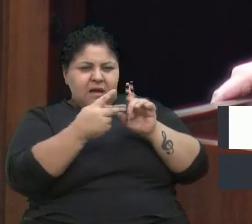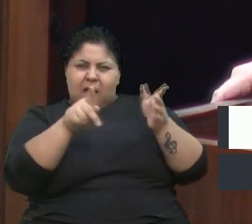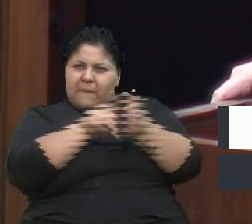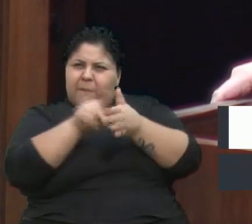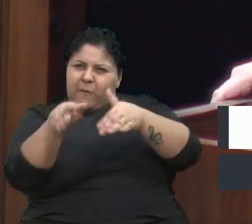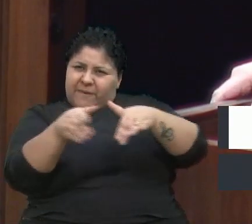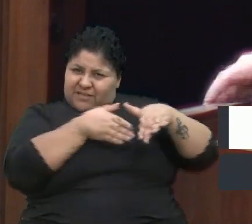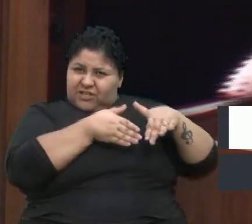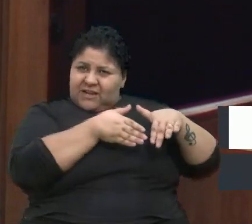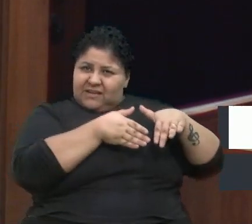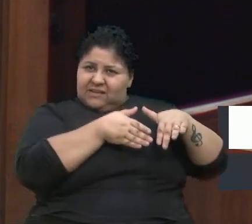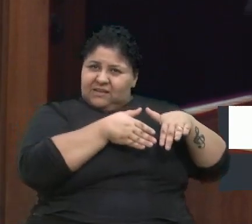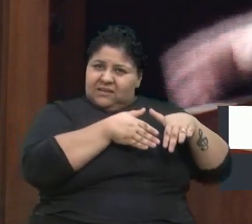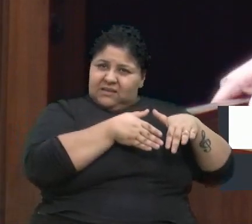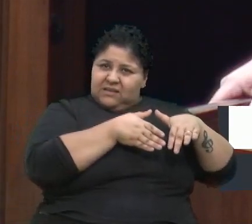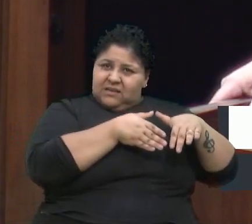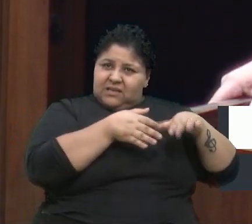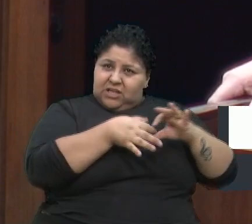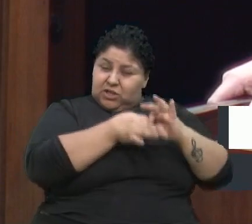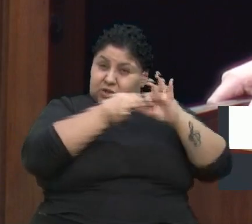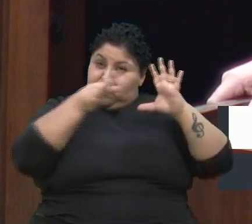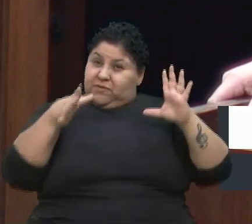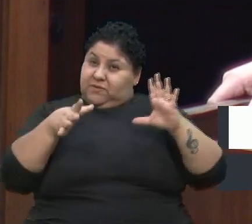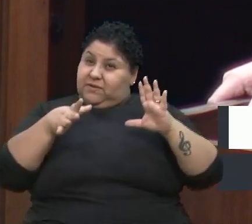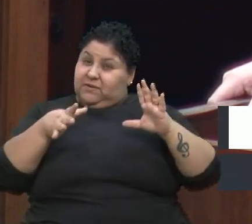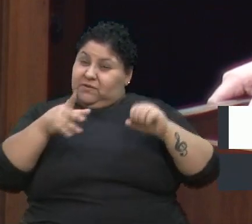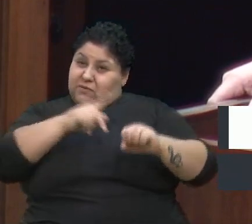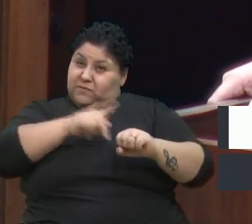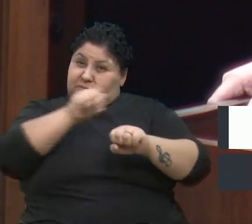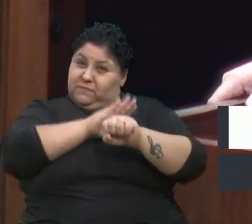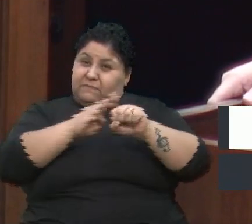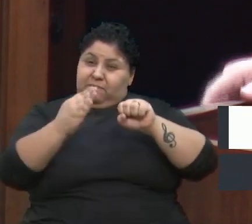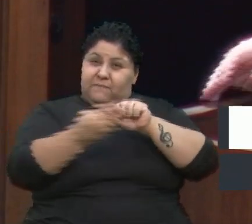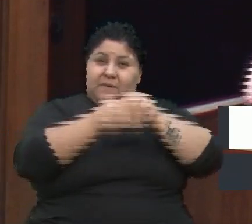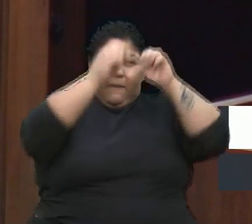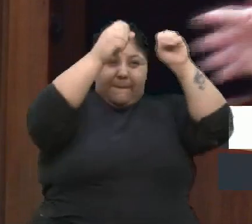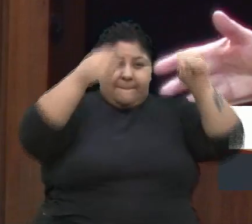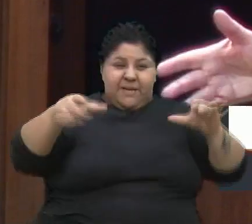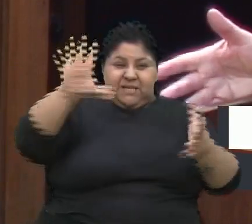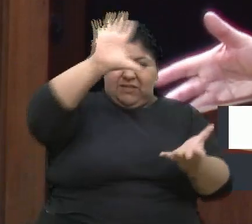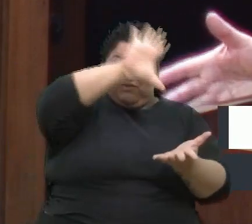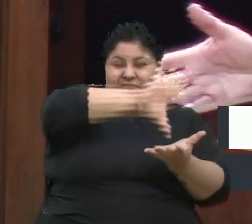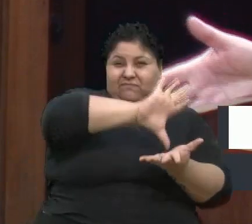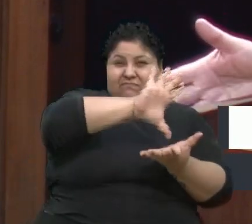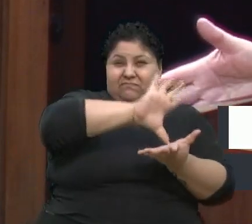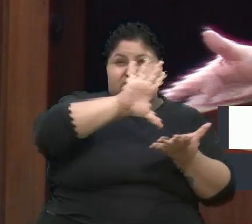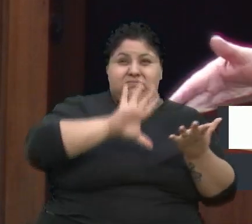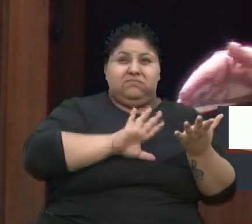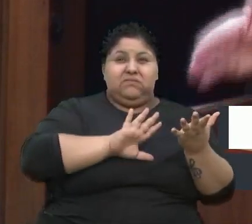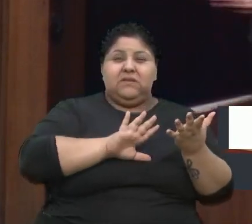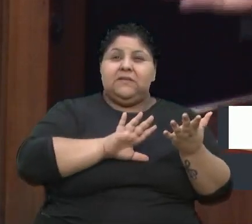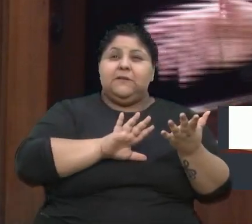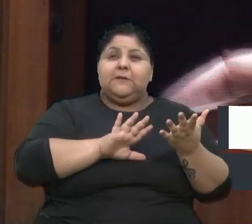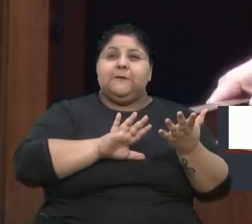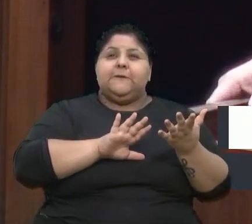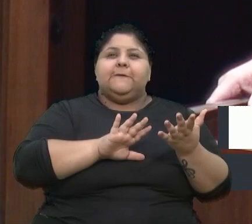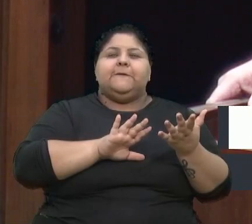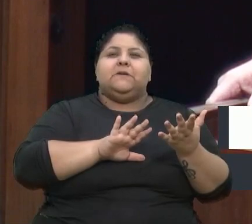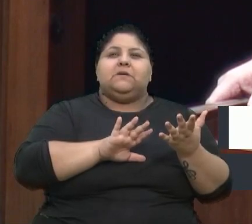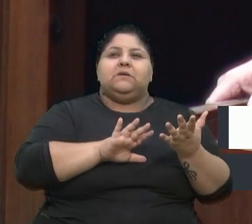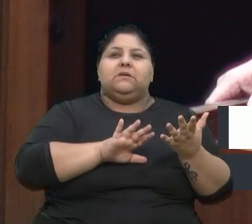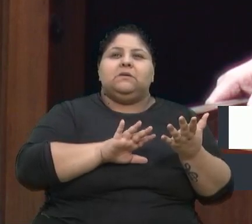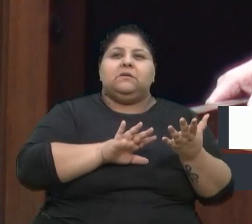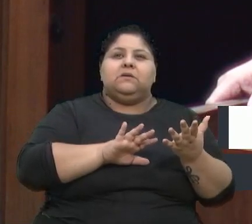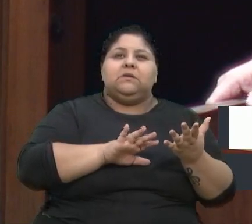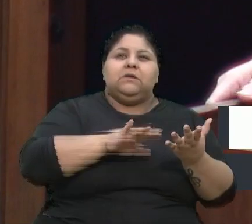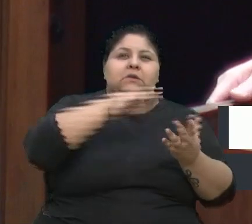de bairro, a verba da UAB, enfim, a bênção na praça, uma série de bancas de revista. Então, como